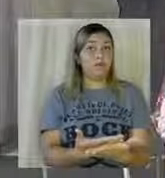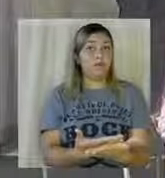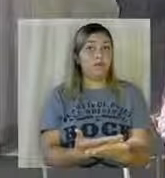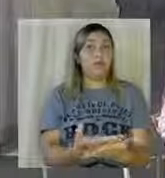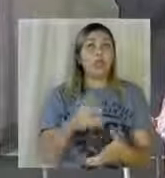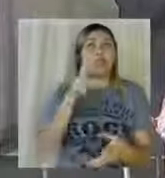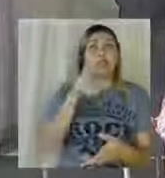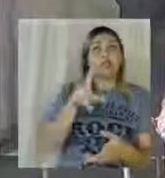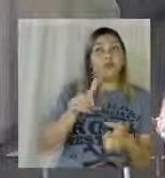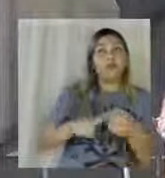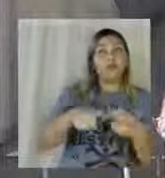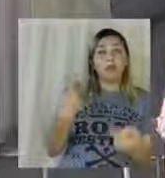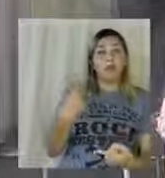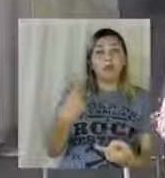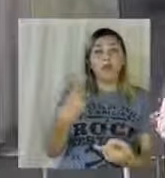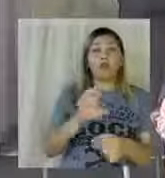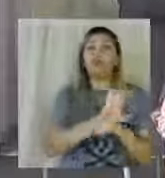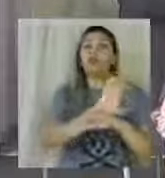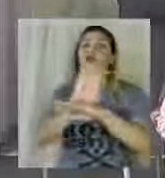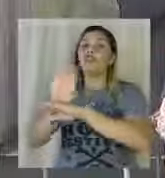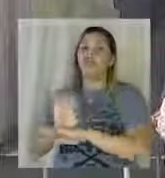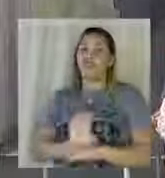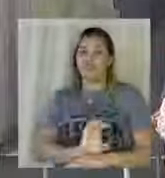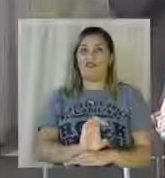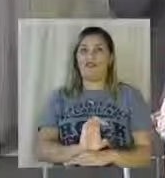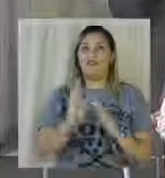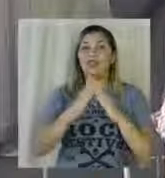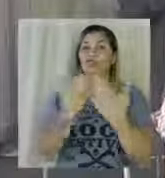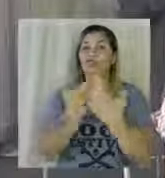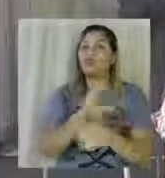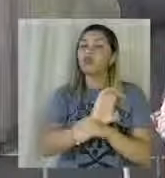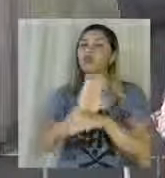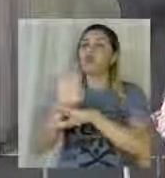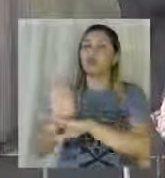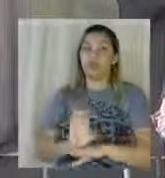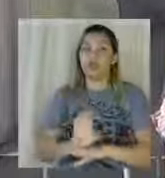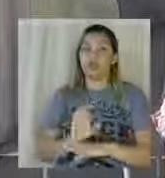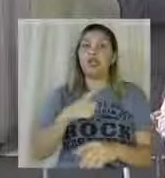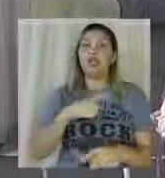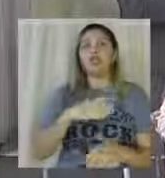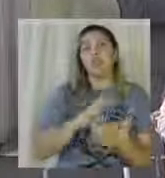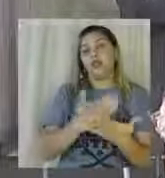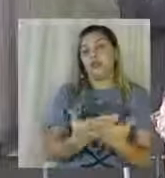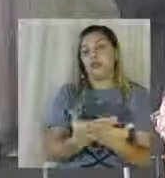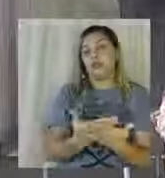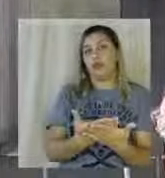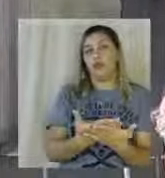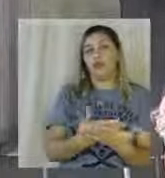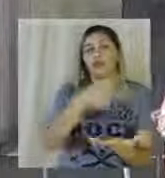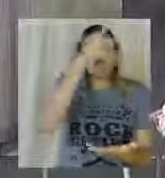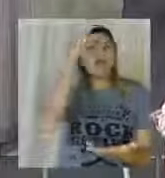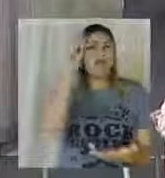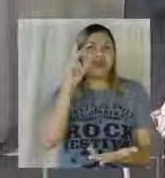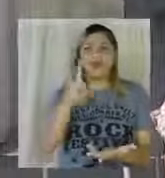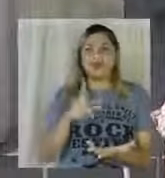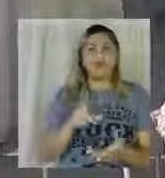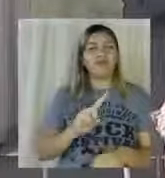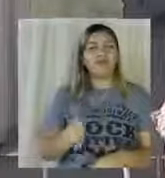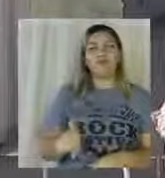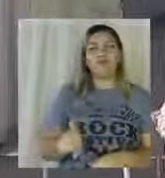Mas quando o surdo ele chega para a gente, intérprete na escola, sabe pouco